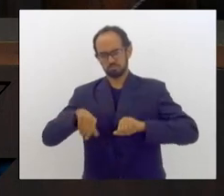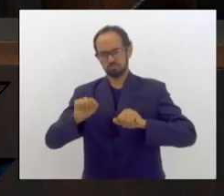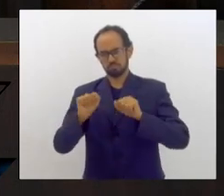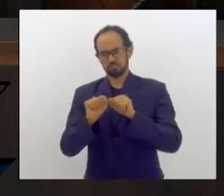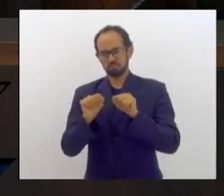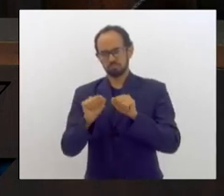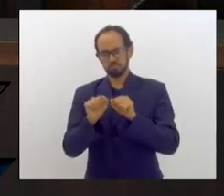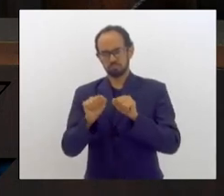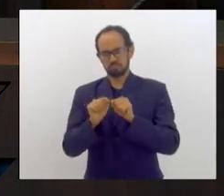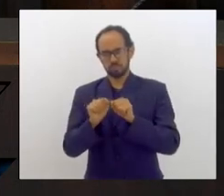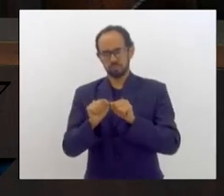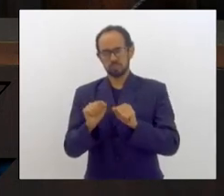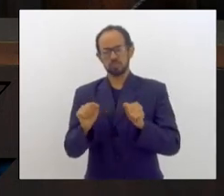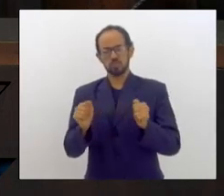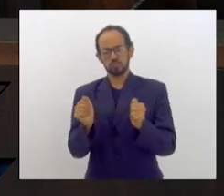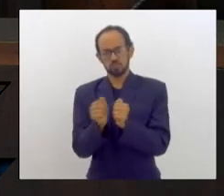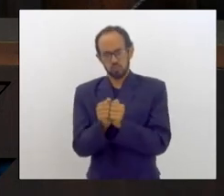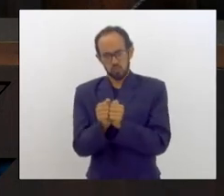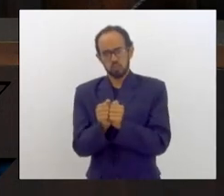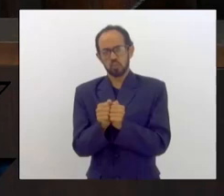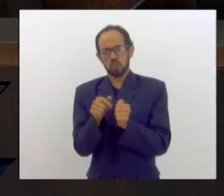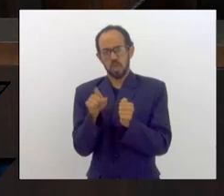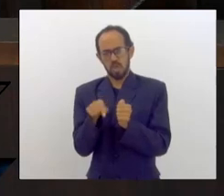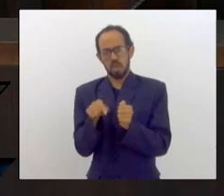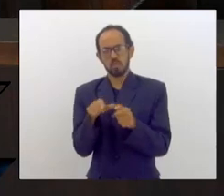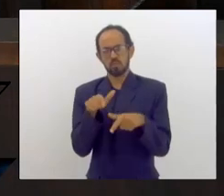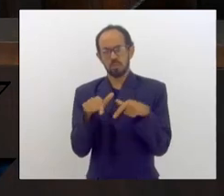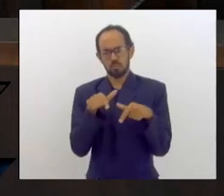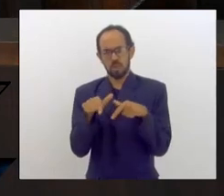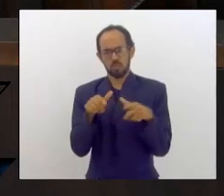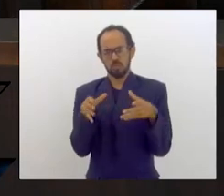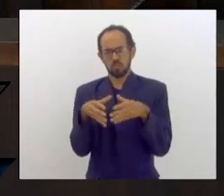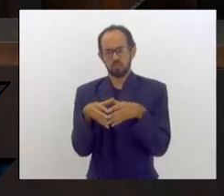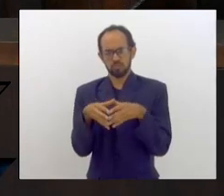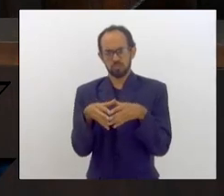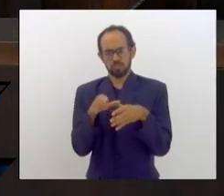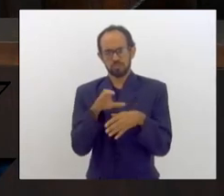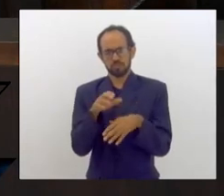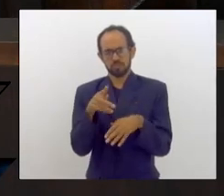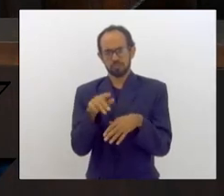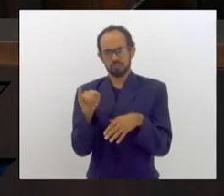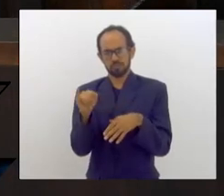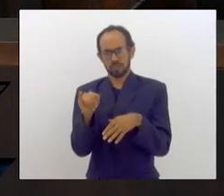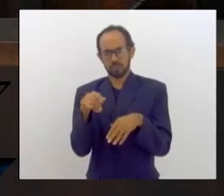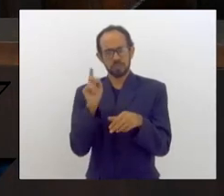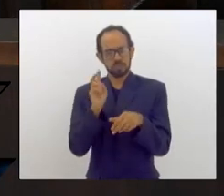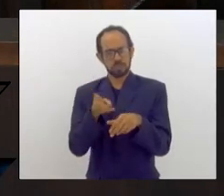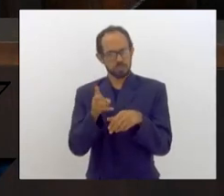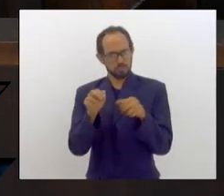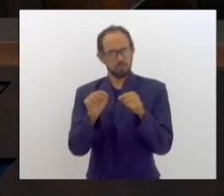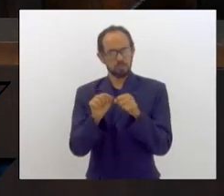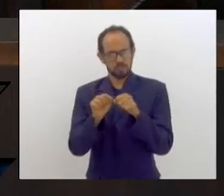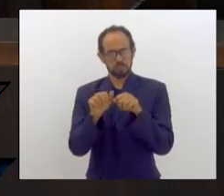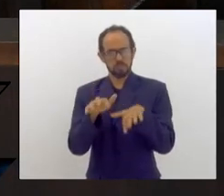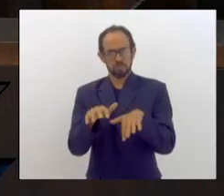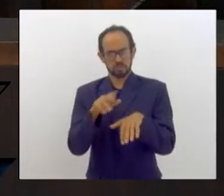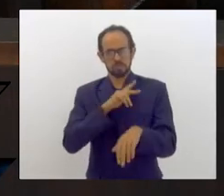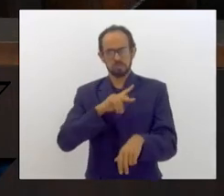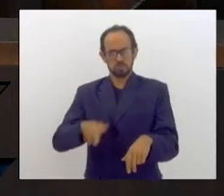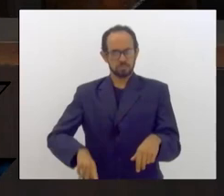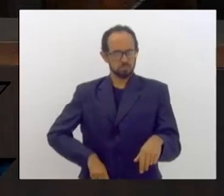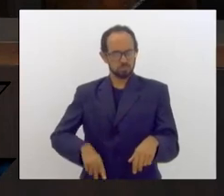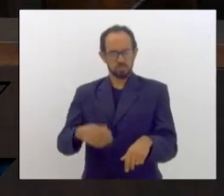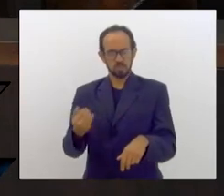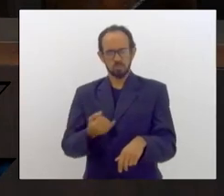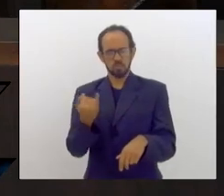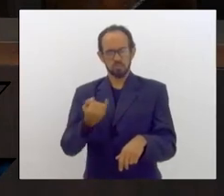a quatro mãos aí de todos. Essas comissões, quando são montadas, é a quatro mãos, né, tem a figura da presidente, que foi super